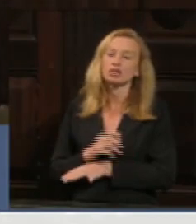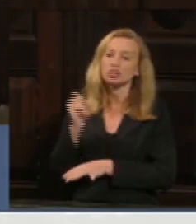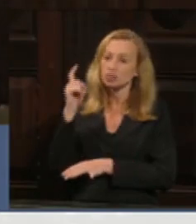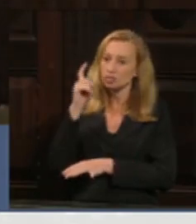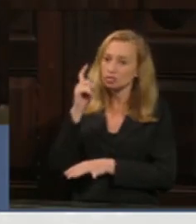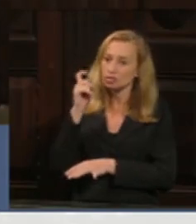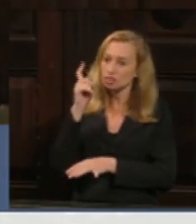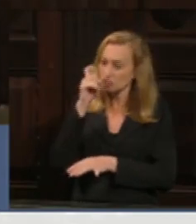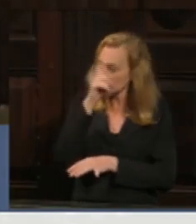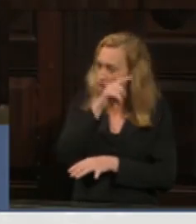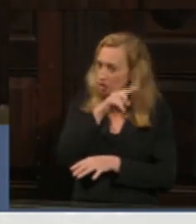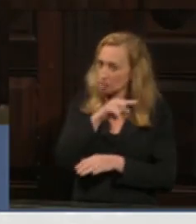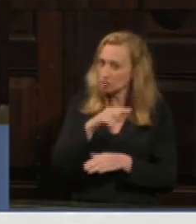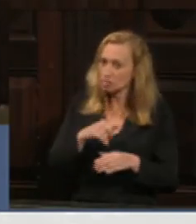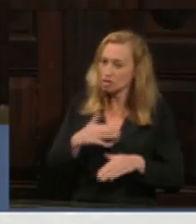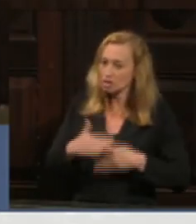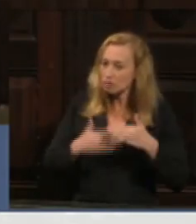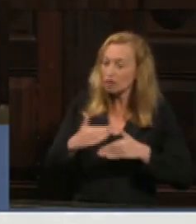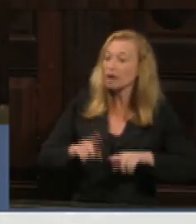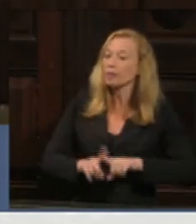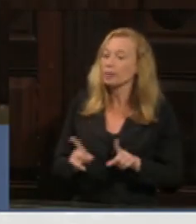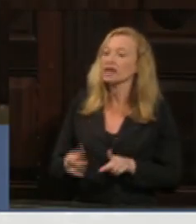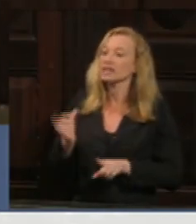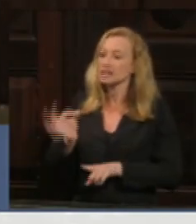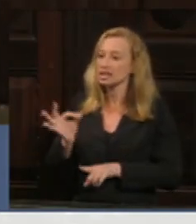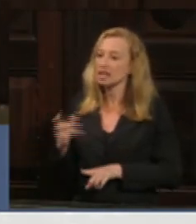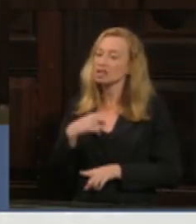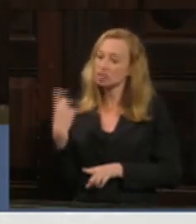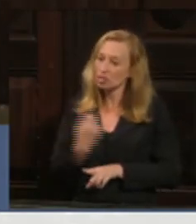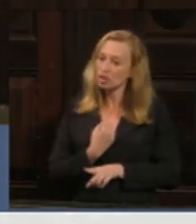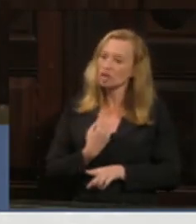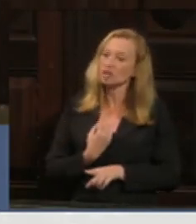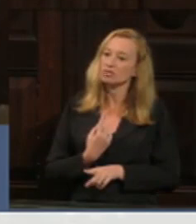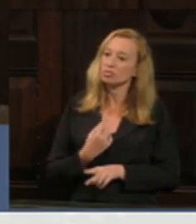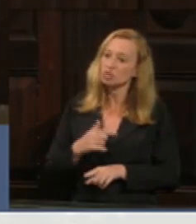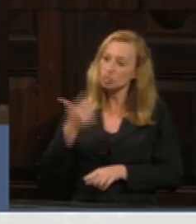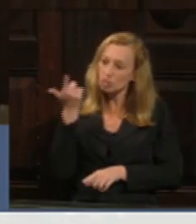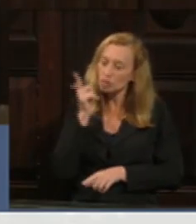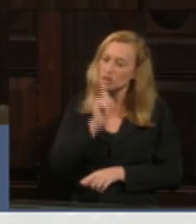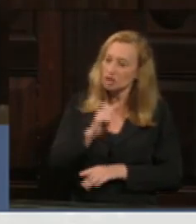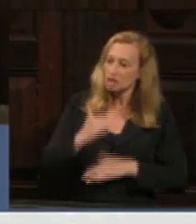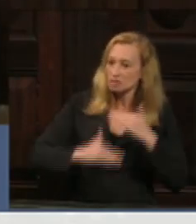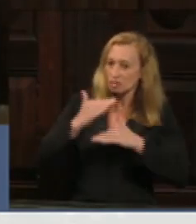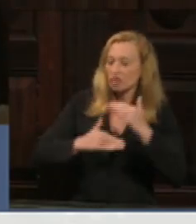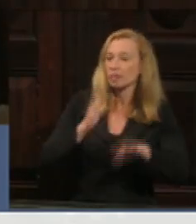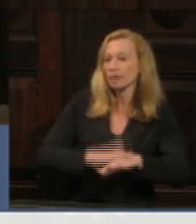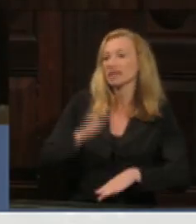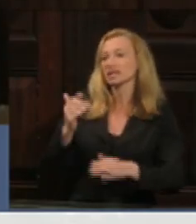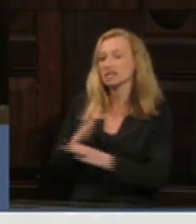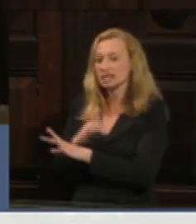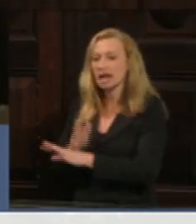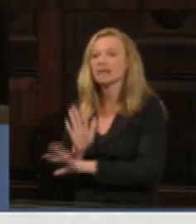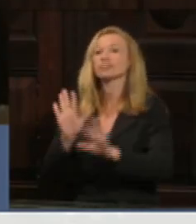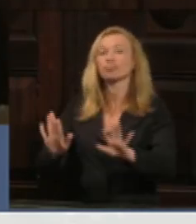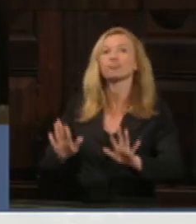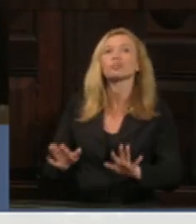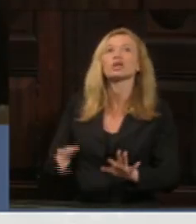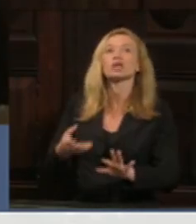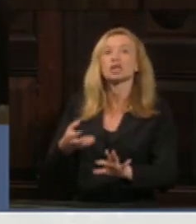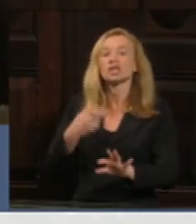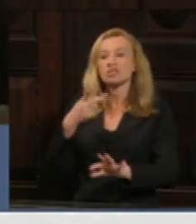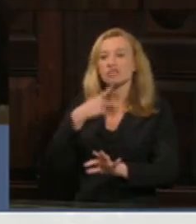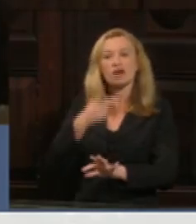cidade. Senhora presidenta, eu quero justificar ontem, não estive presente nesse plenário, porque